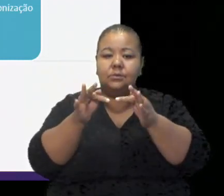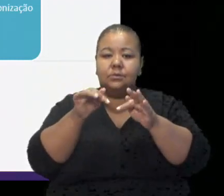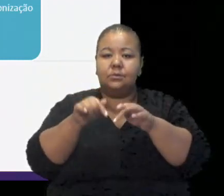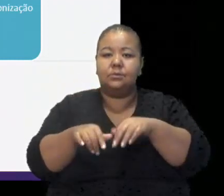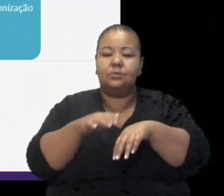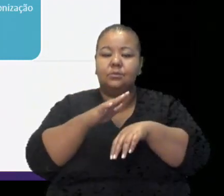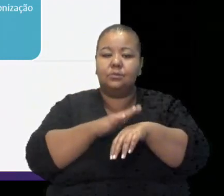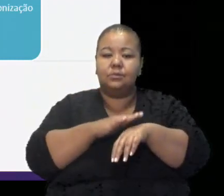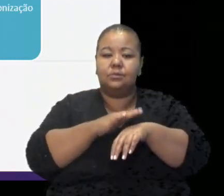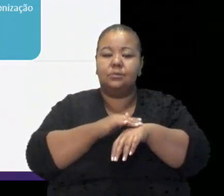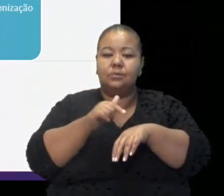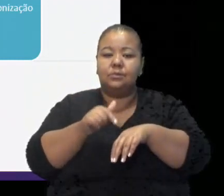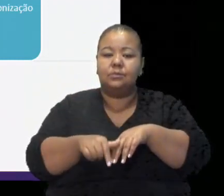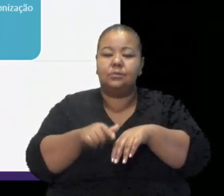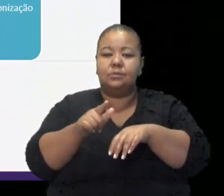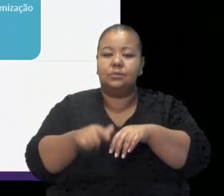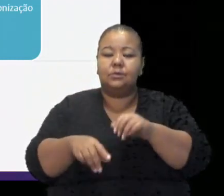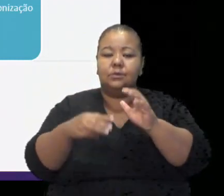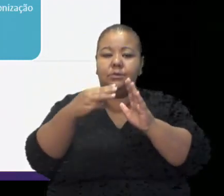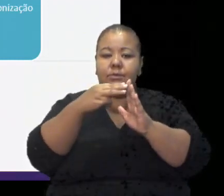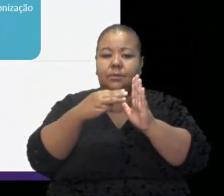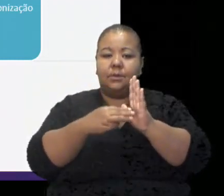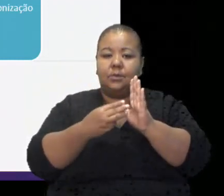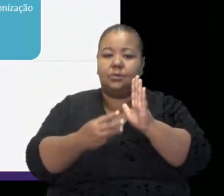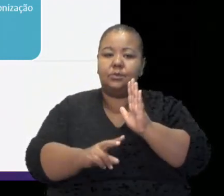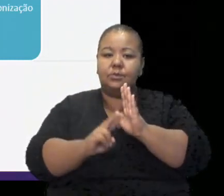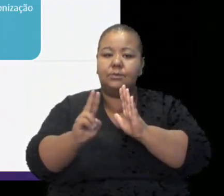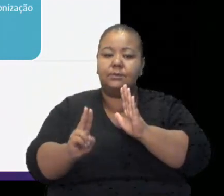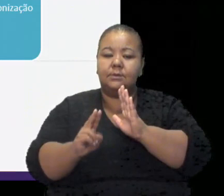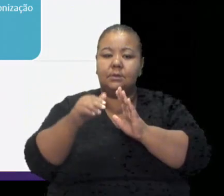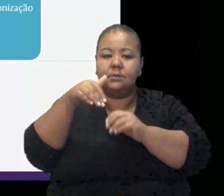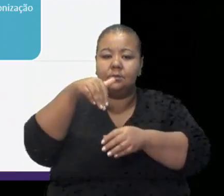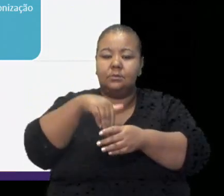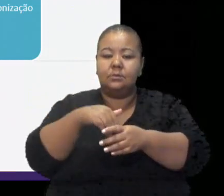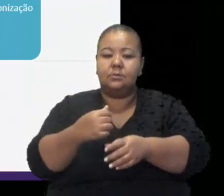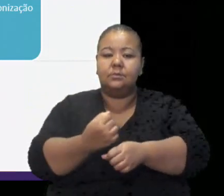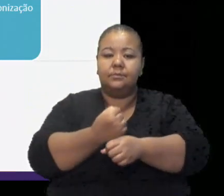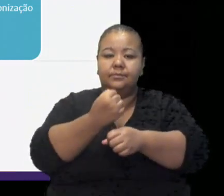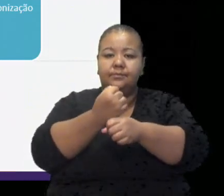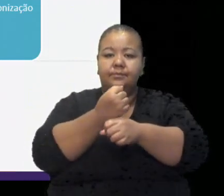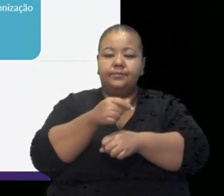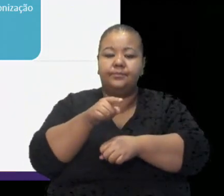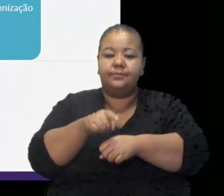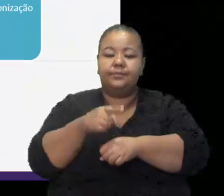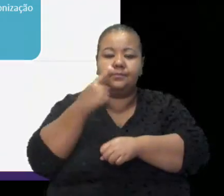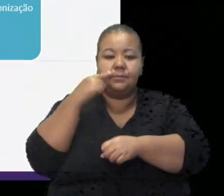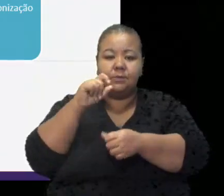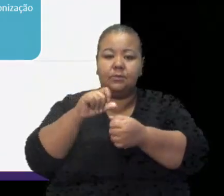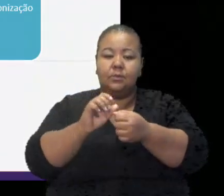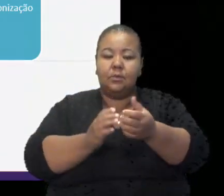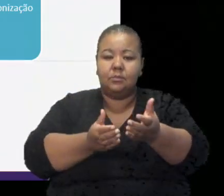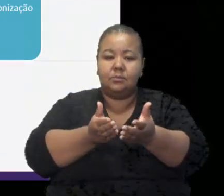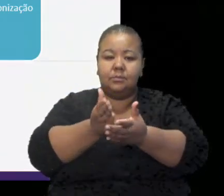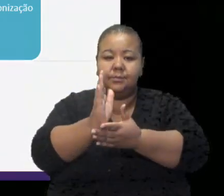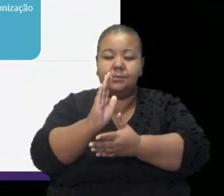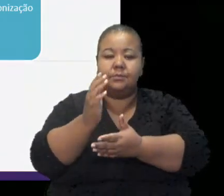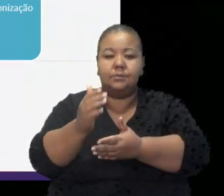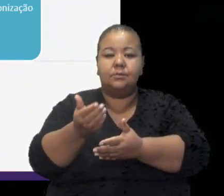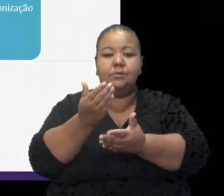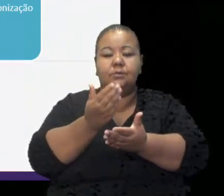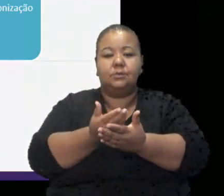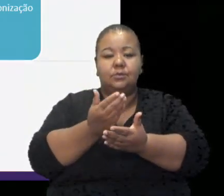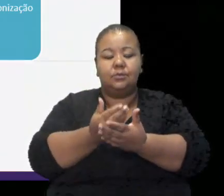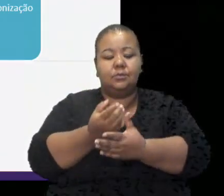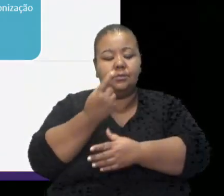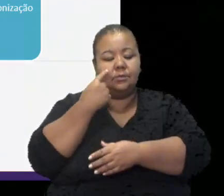dos tempos e dos métodos a serem utilizados na fabricação. Vou fazer uma validação desses estudos, vendo